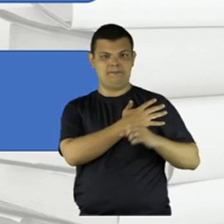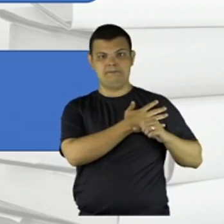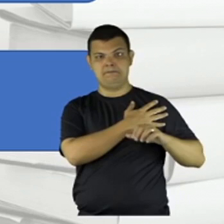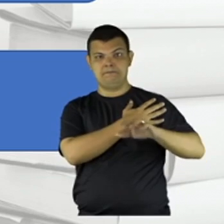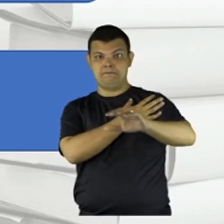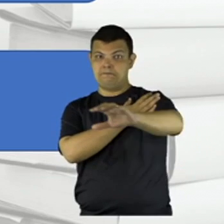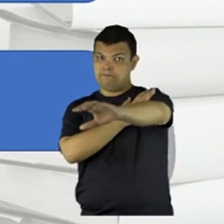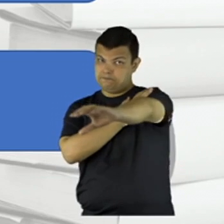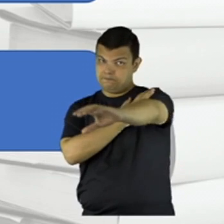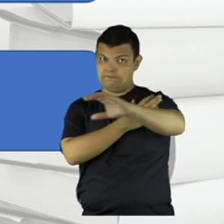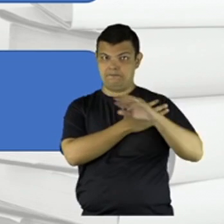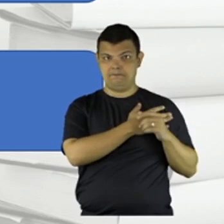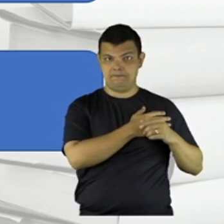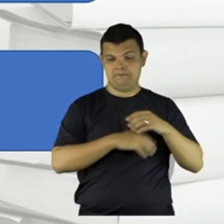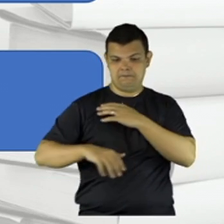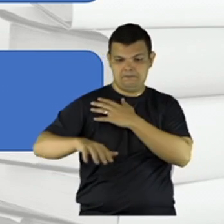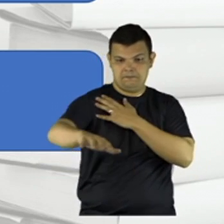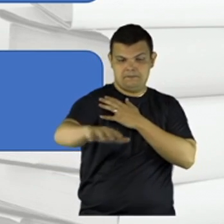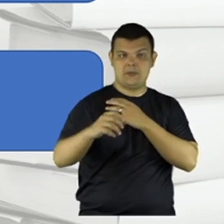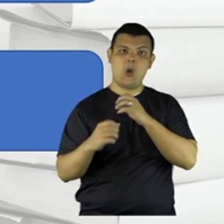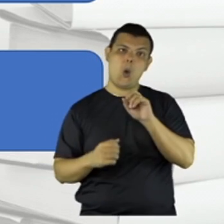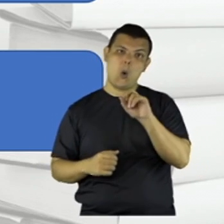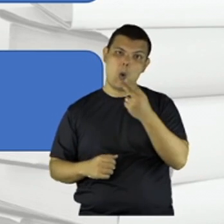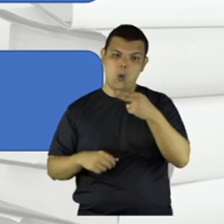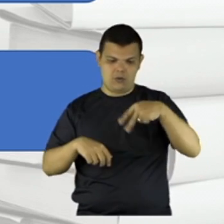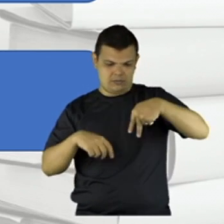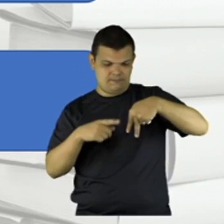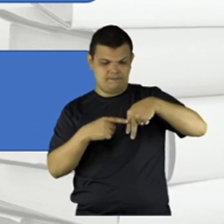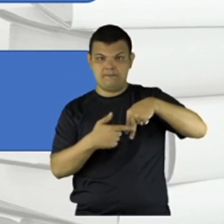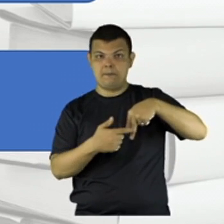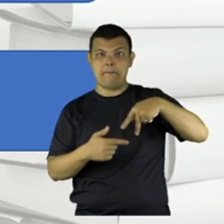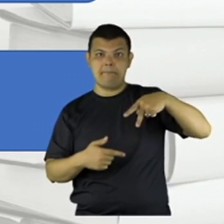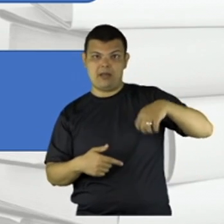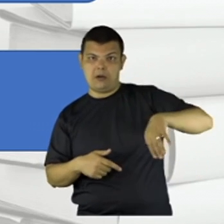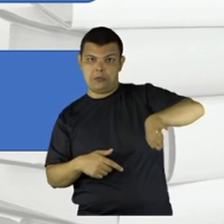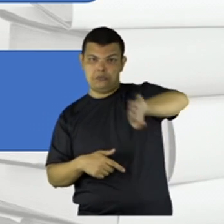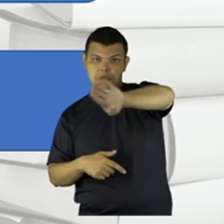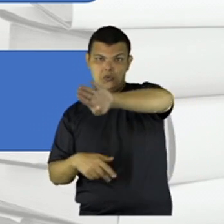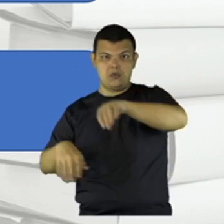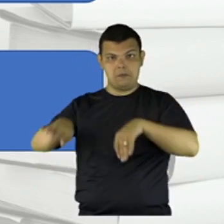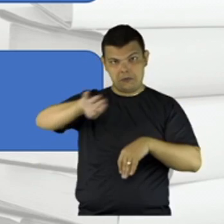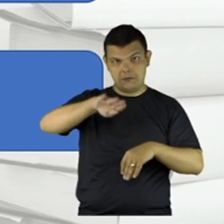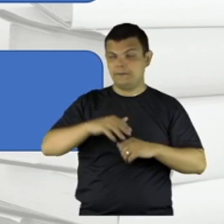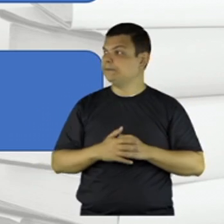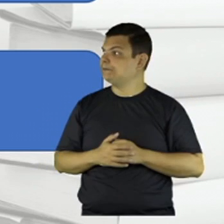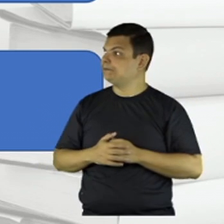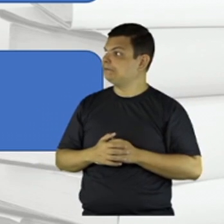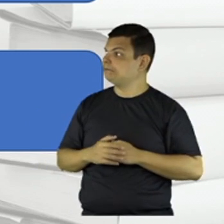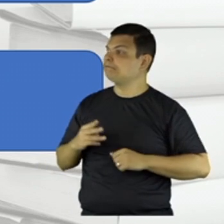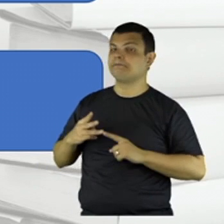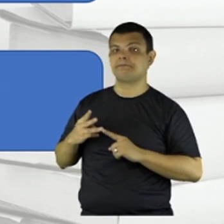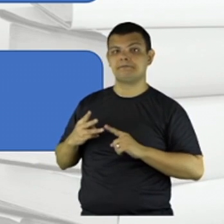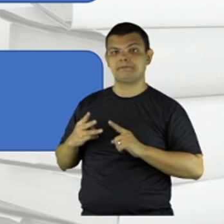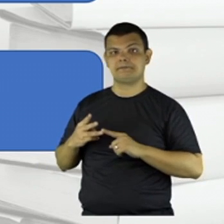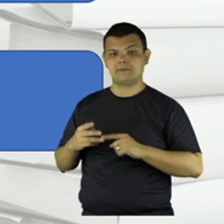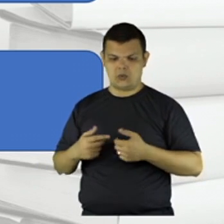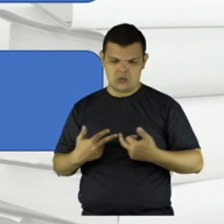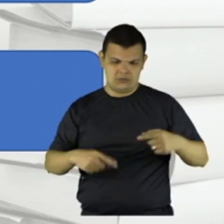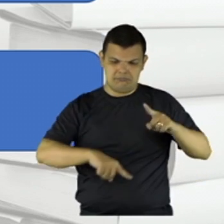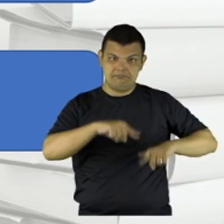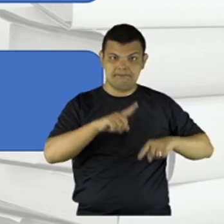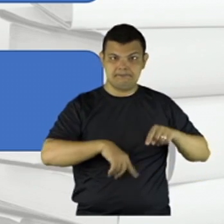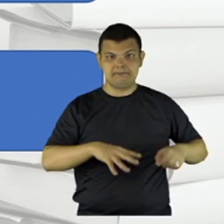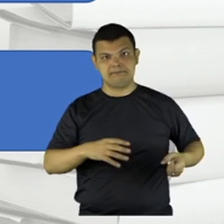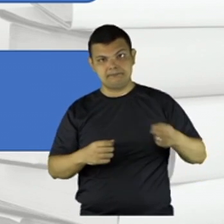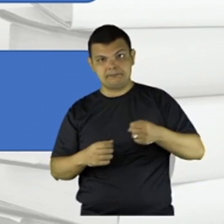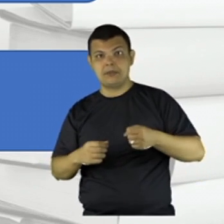né? Estender os seus braços, estender as suas pernas. E as lutas de golpes com implementos se